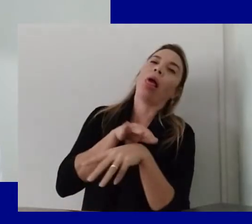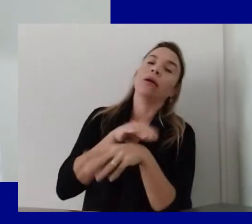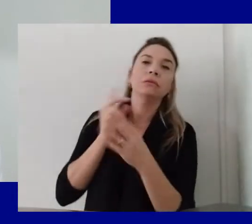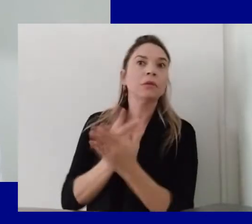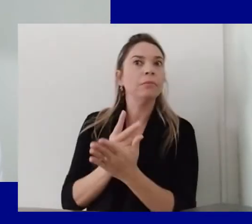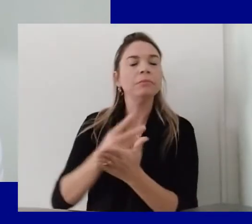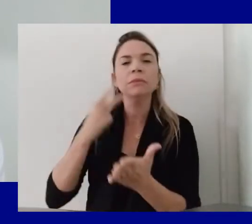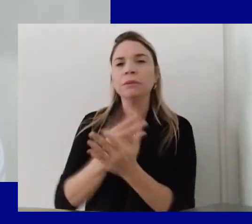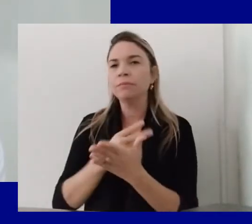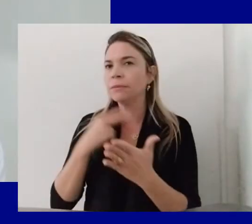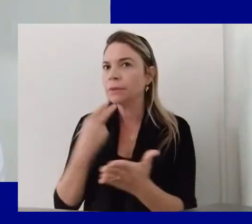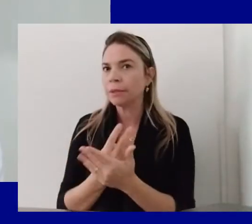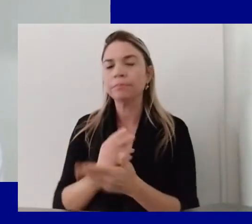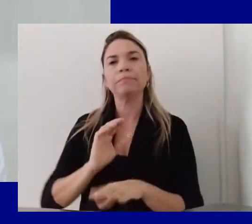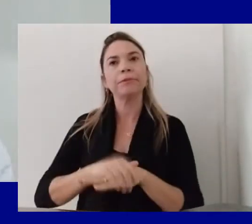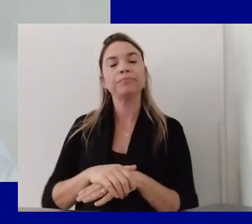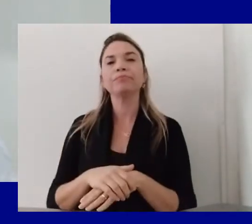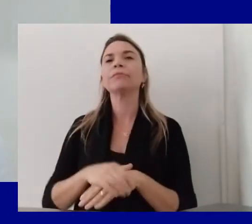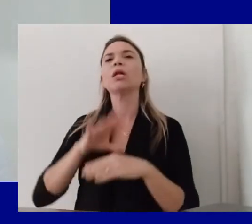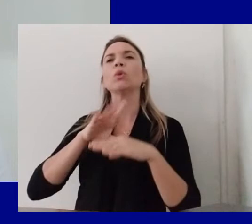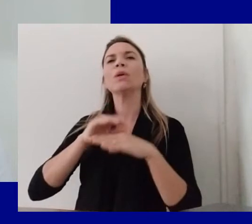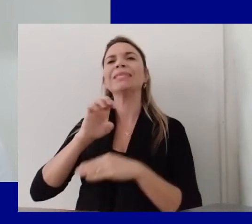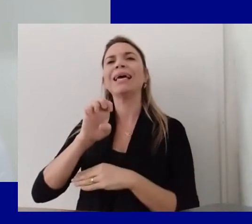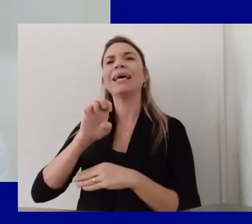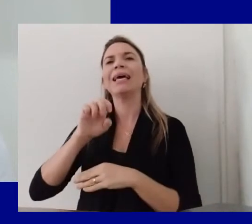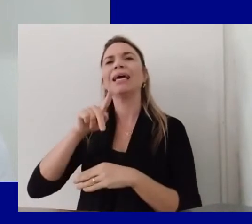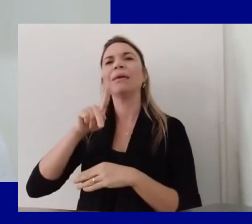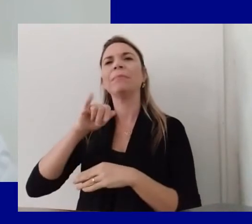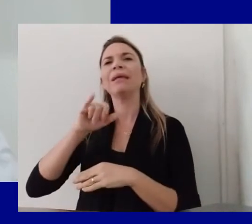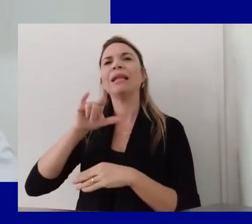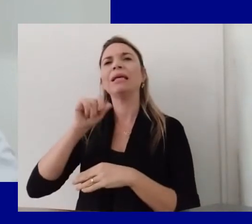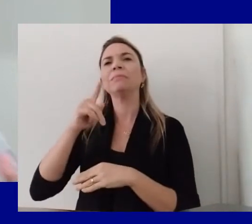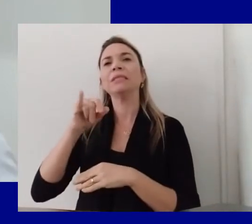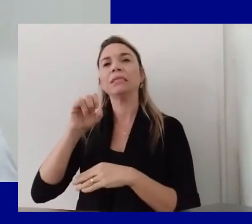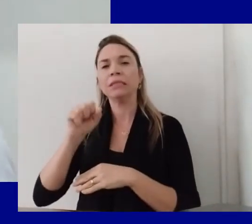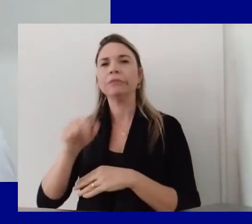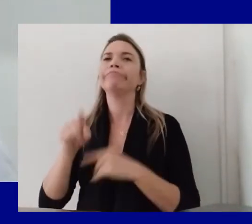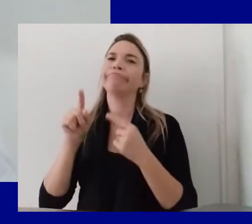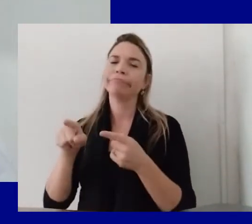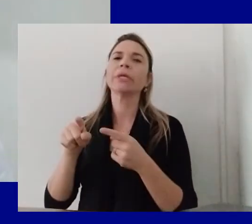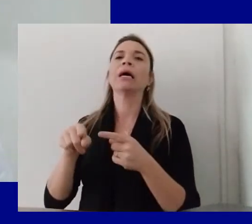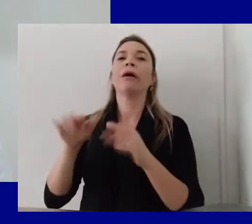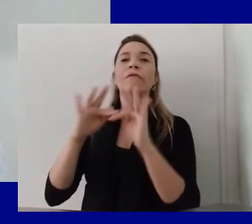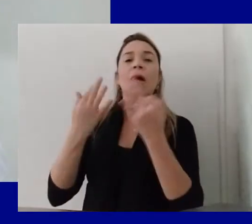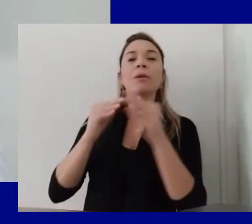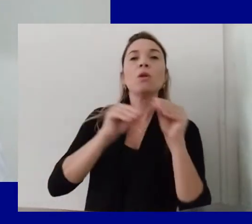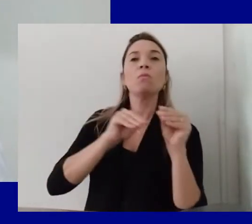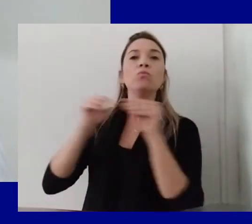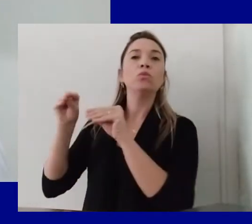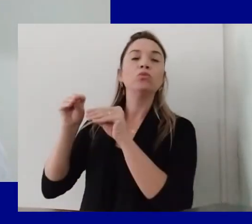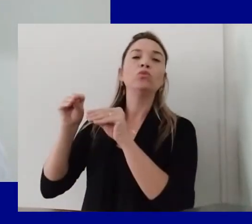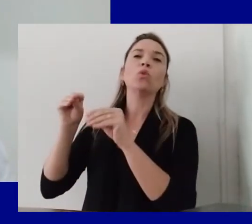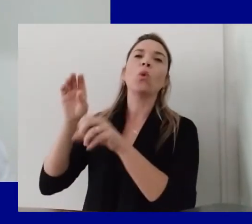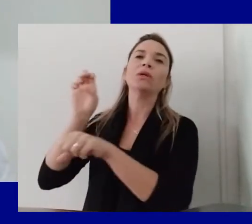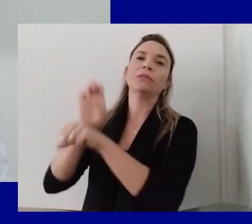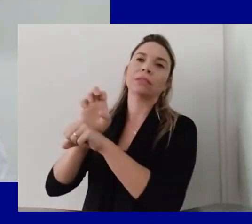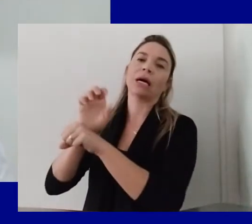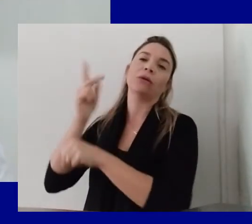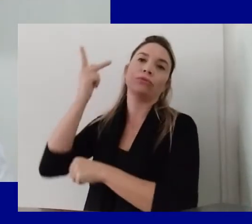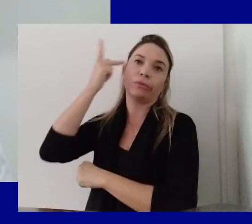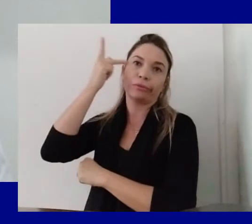eram muito frequentes, várias vezes durante o dia. A família já havia se mudado para o estado de São Paulo para buscar